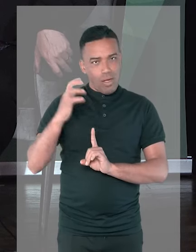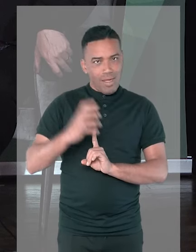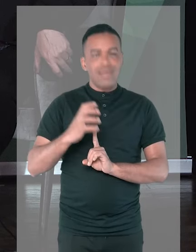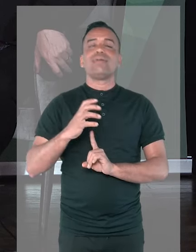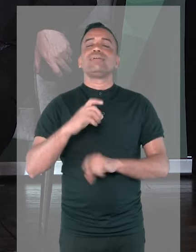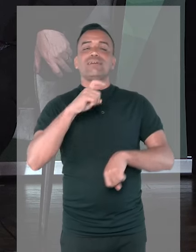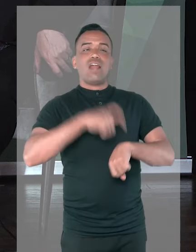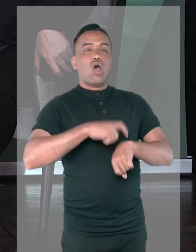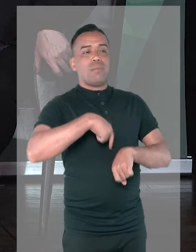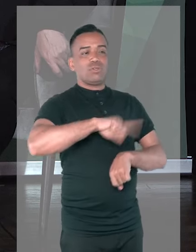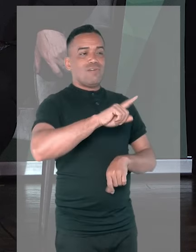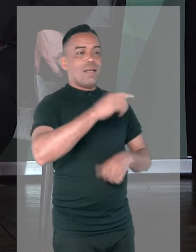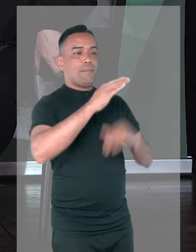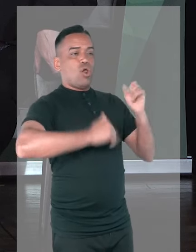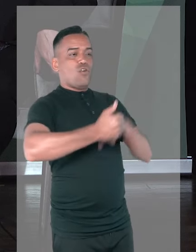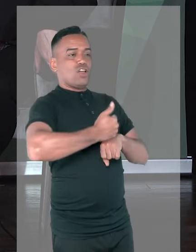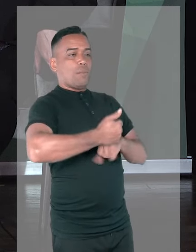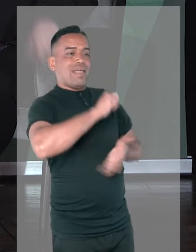de escrita.